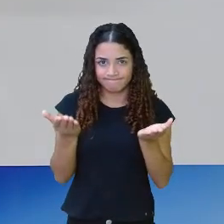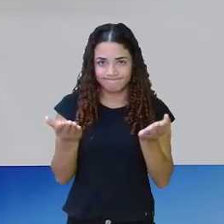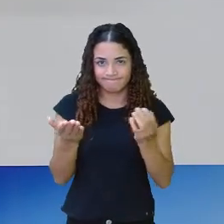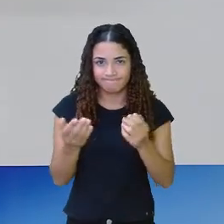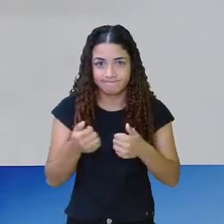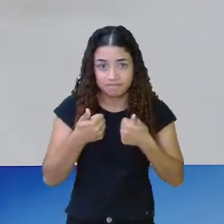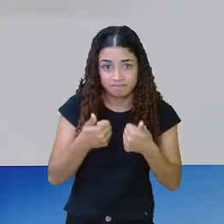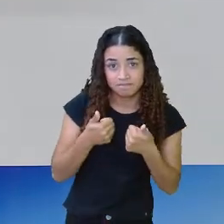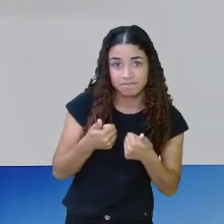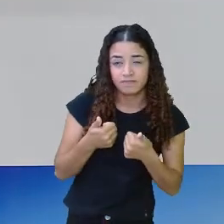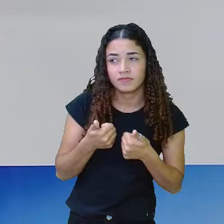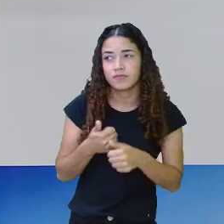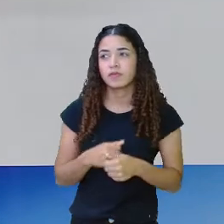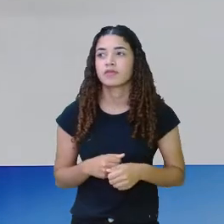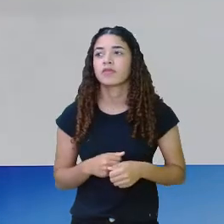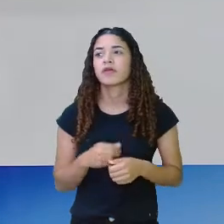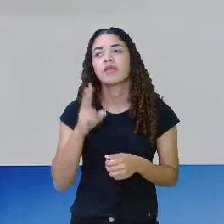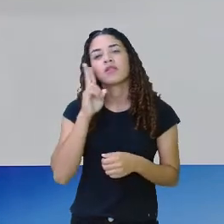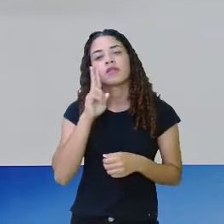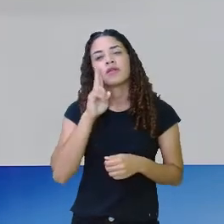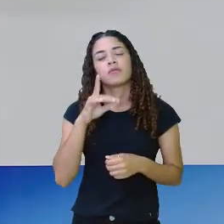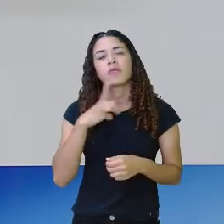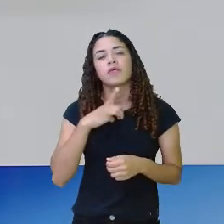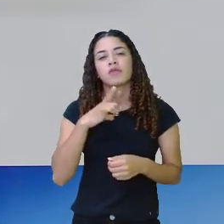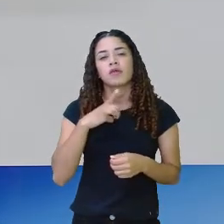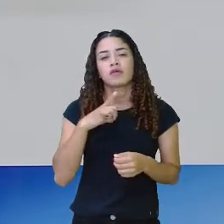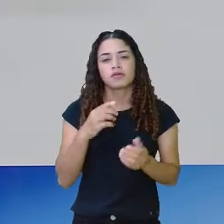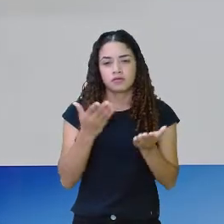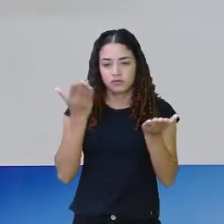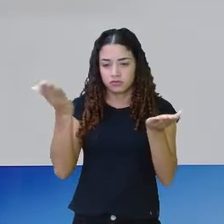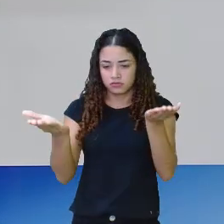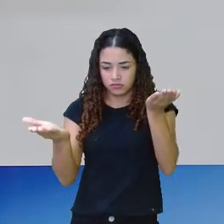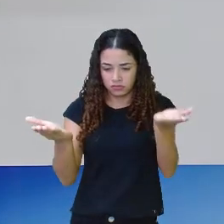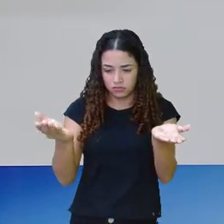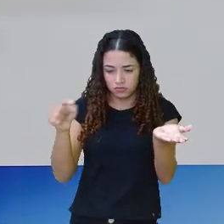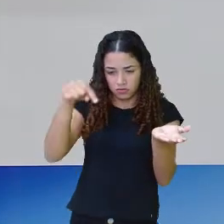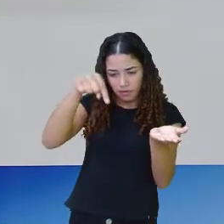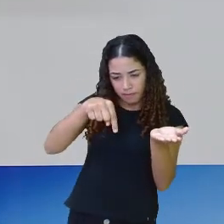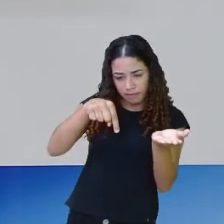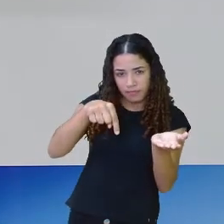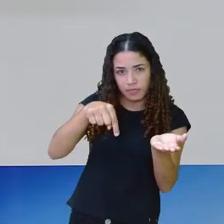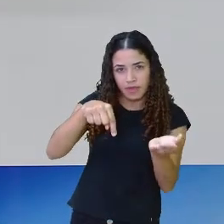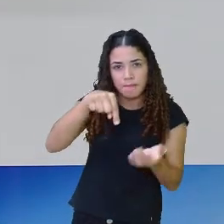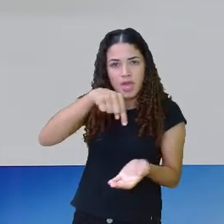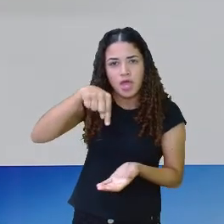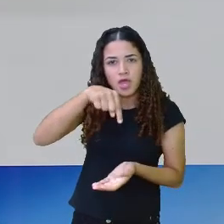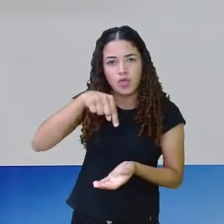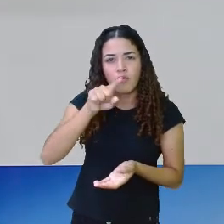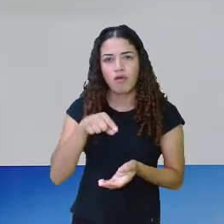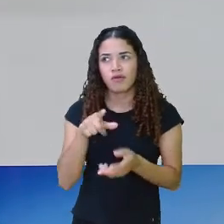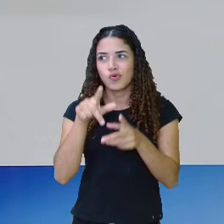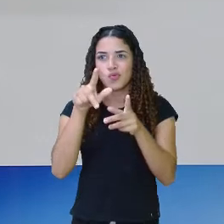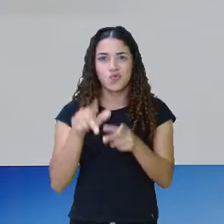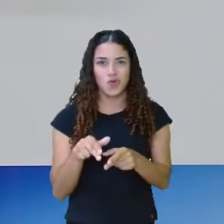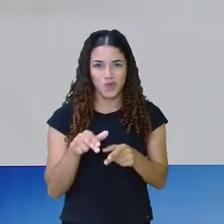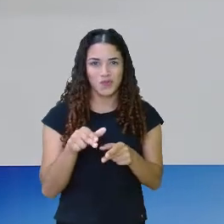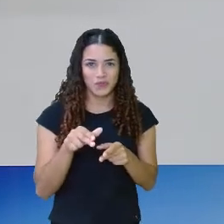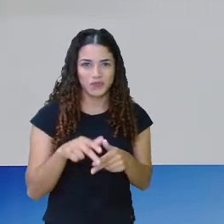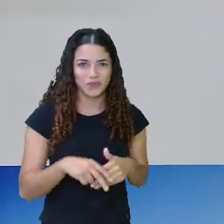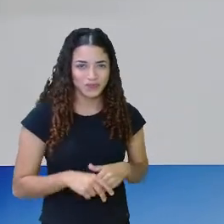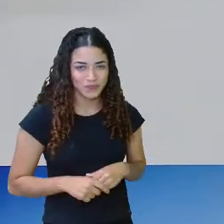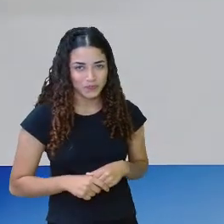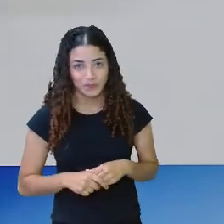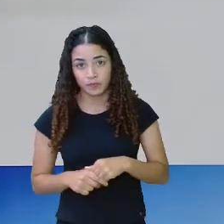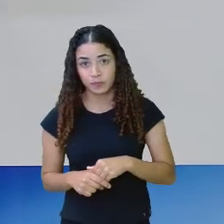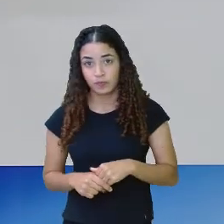lembra? Essa partezinha do meio é aquele símbolozinho, aqueles 2 tracinhos que simboliza a